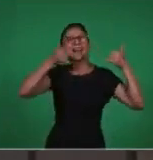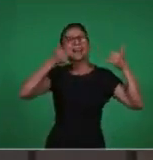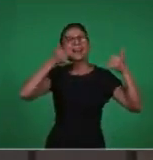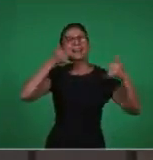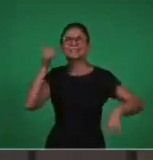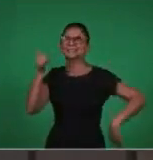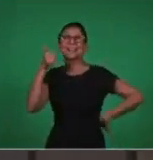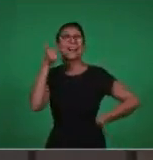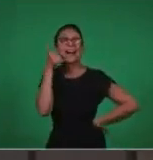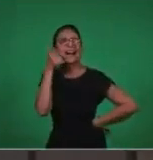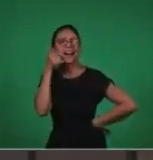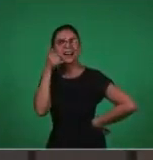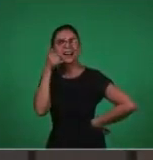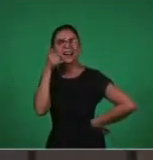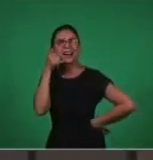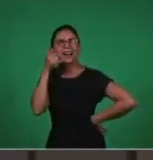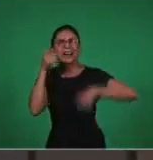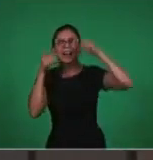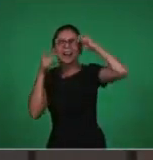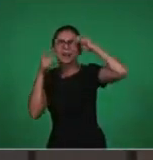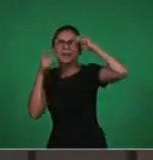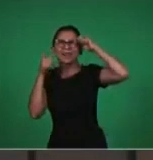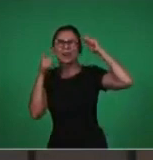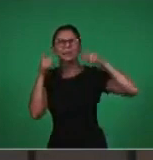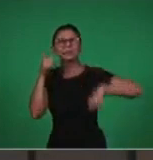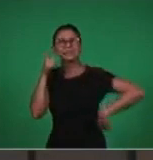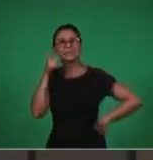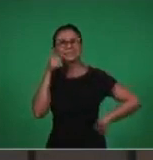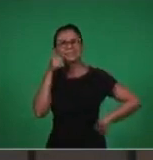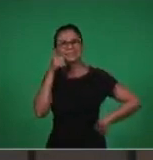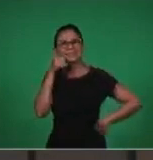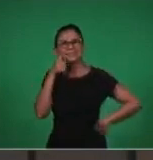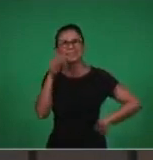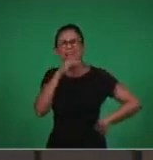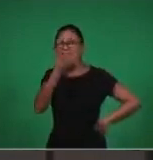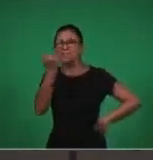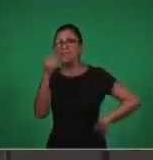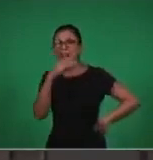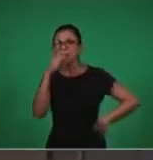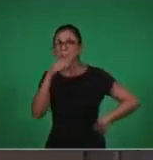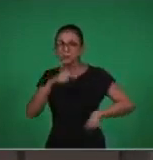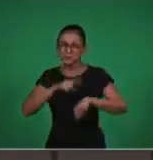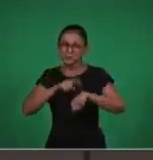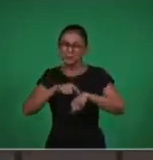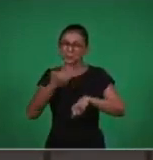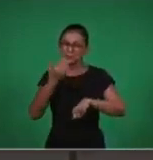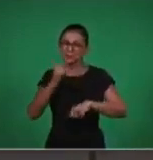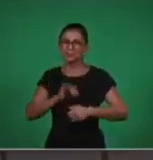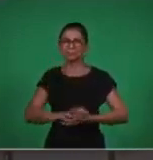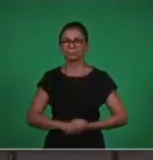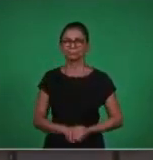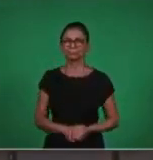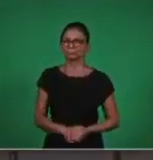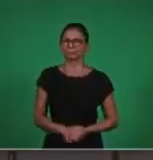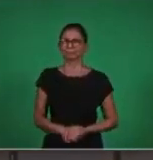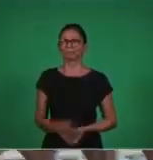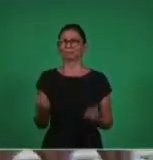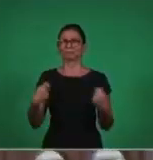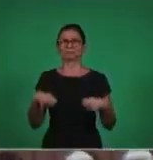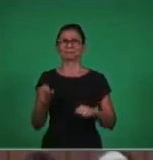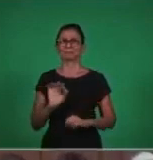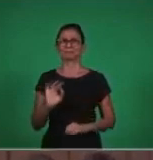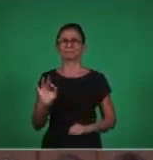atrás do pé de jabuticaba. Então, veja aqui, não precisava. Por quê?